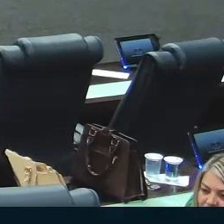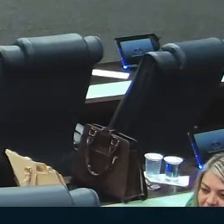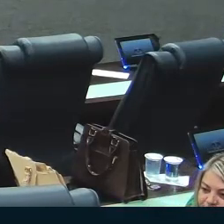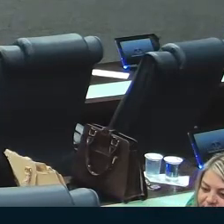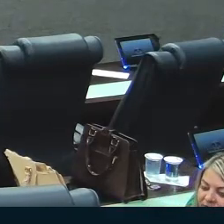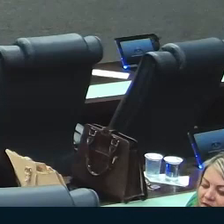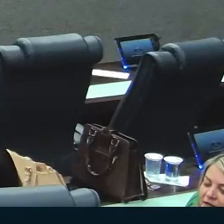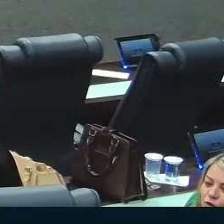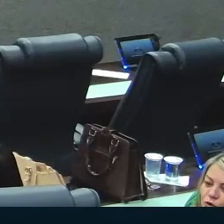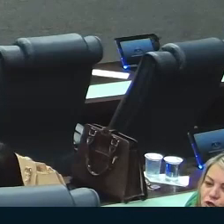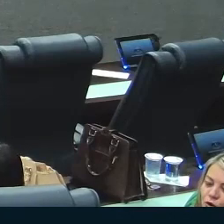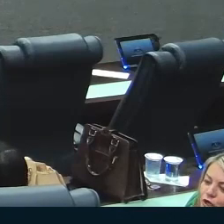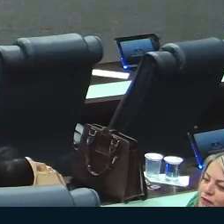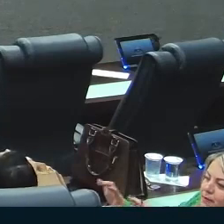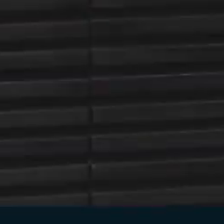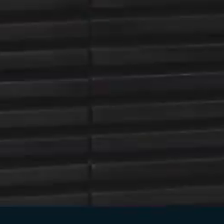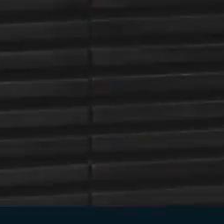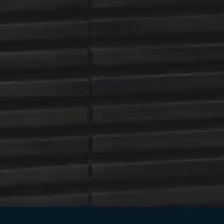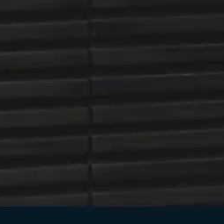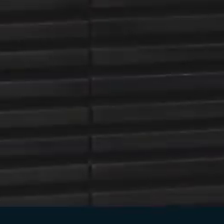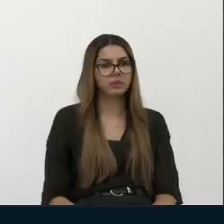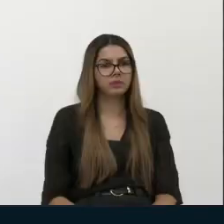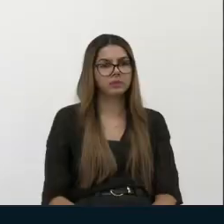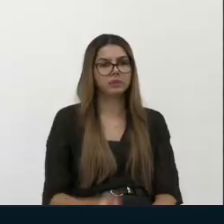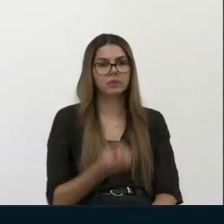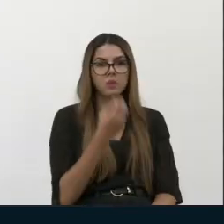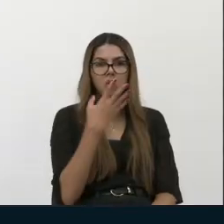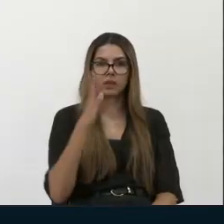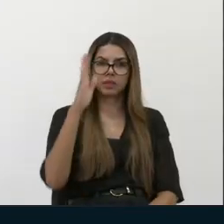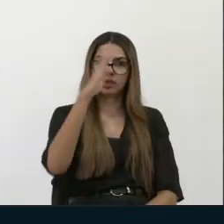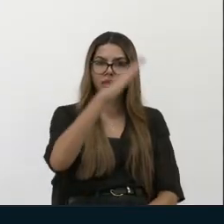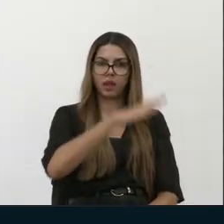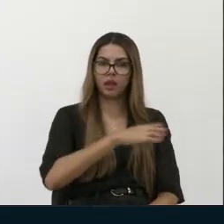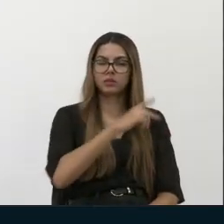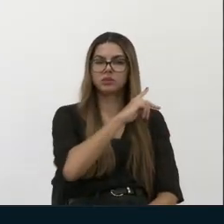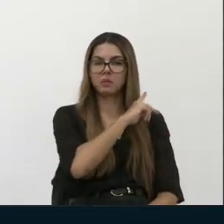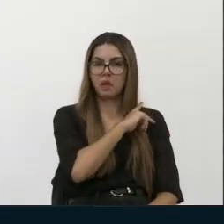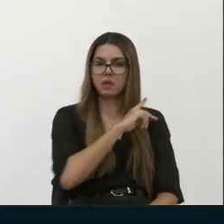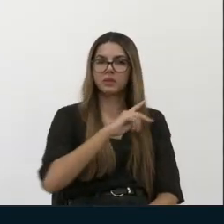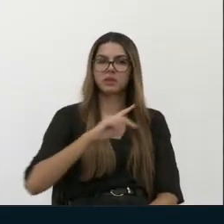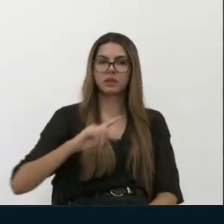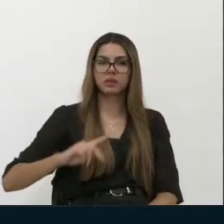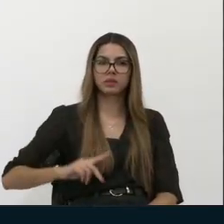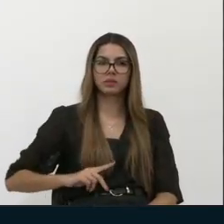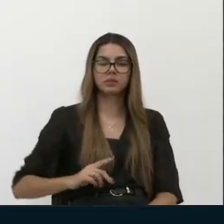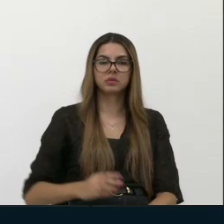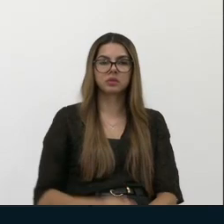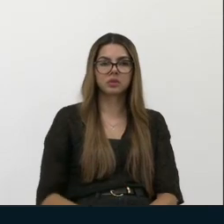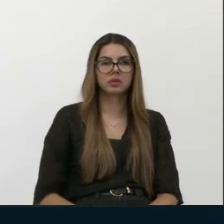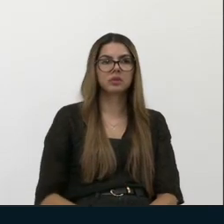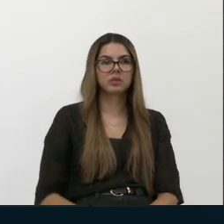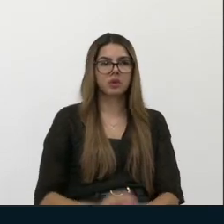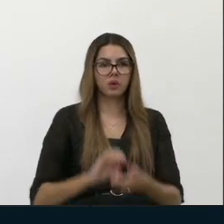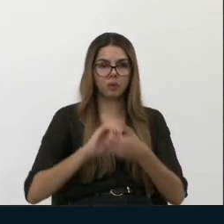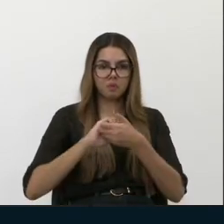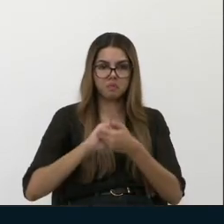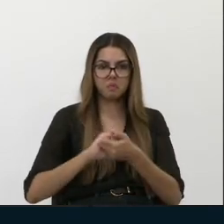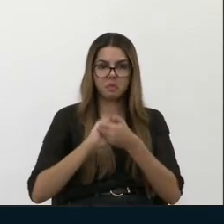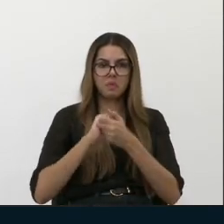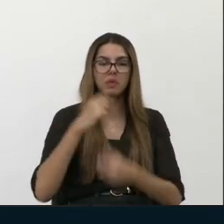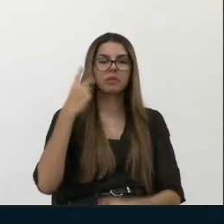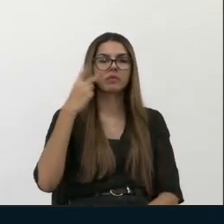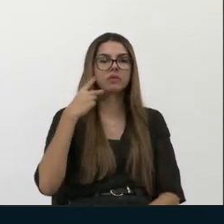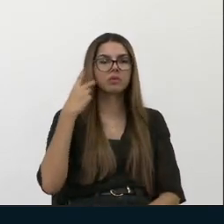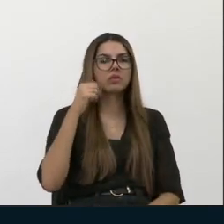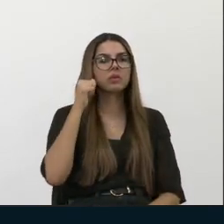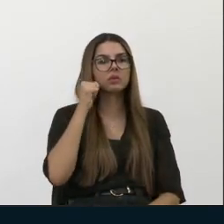Aqui, né? Boa tarde a todos, boa tarde, presidente da Câmara, na qual cumprimento todos os presentes, todos os vereadores aqui